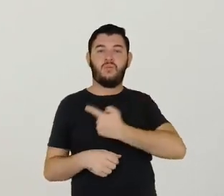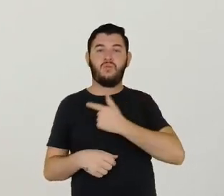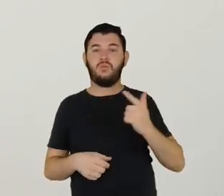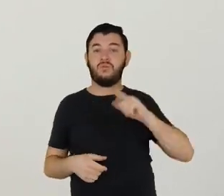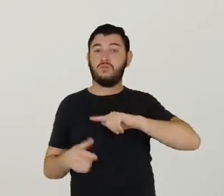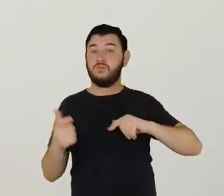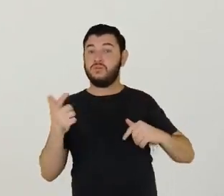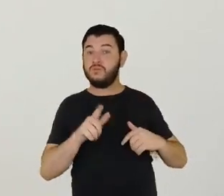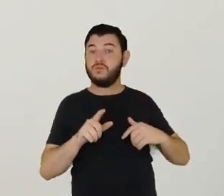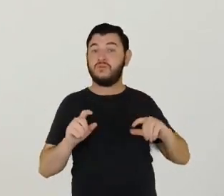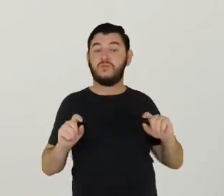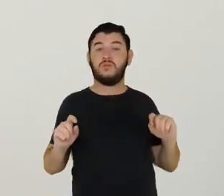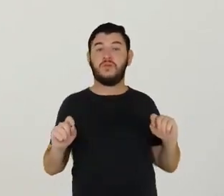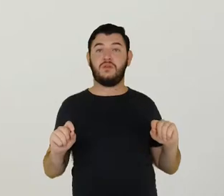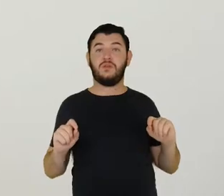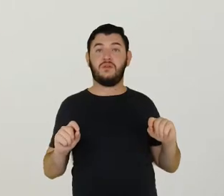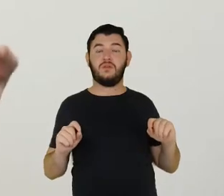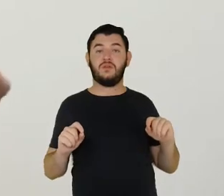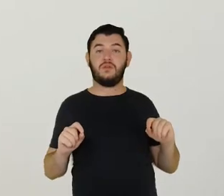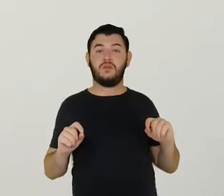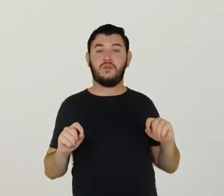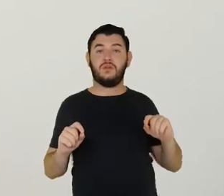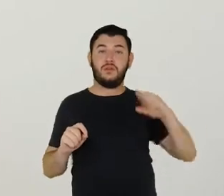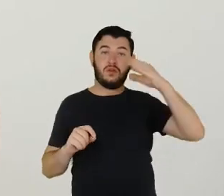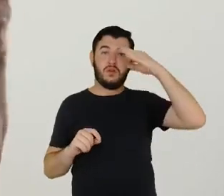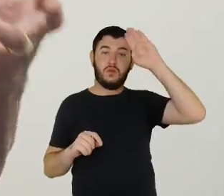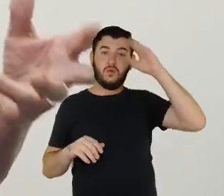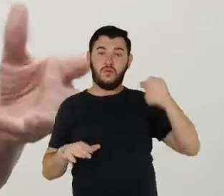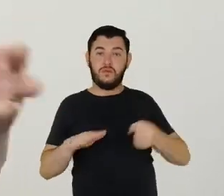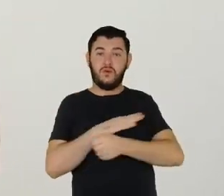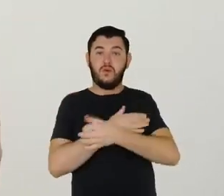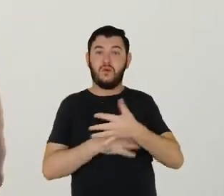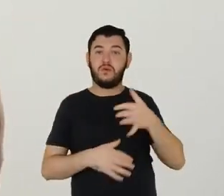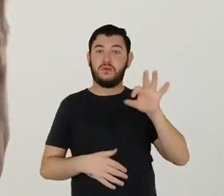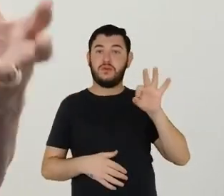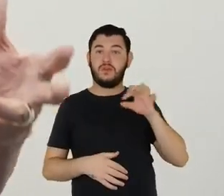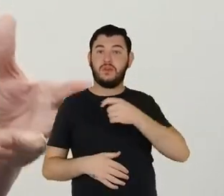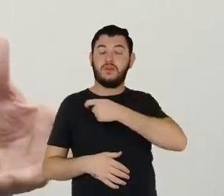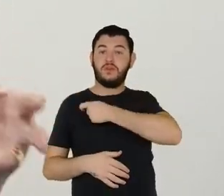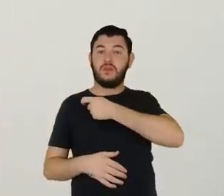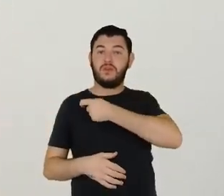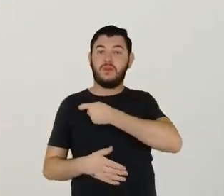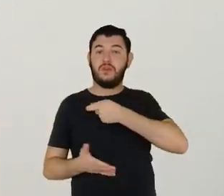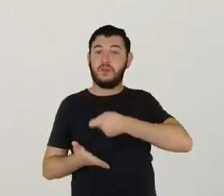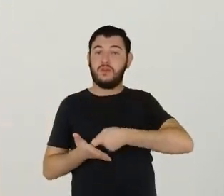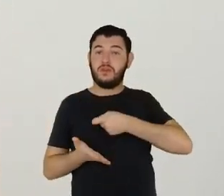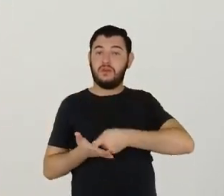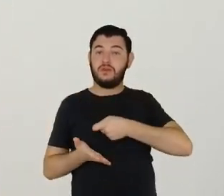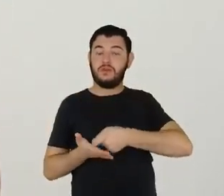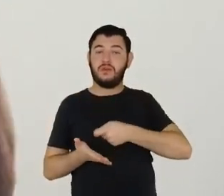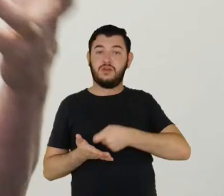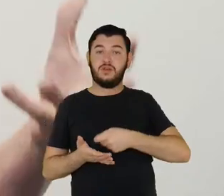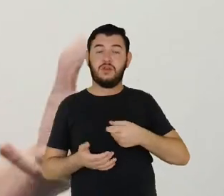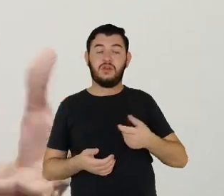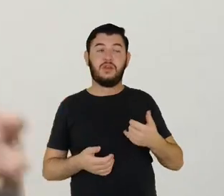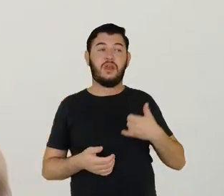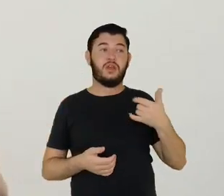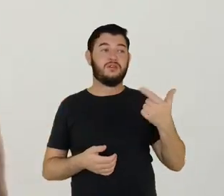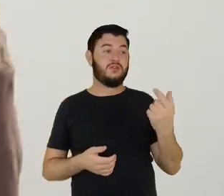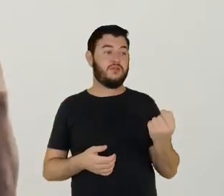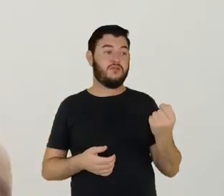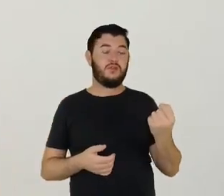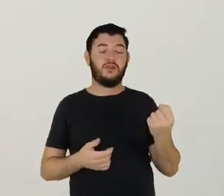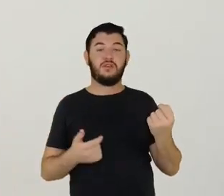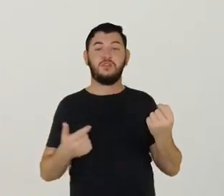10 alunos, exigências de 20 a 25 anos, segundo ano de universidade, tem que escrever uma